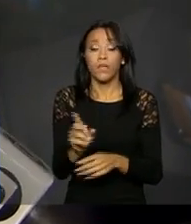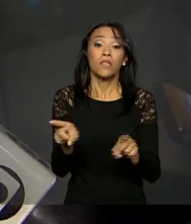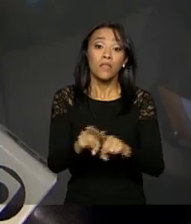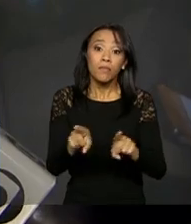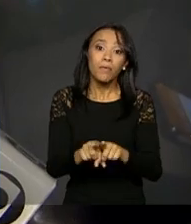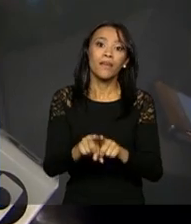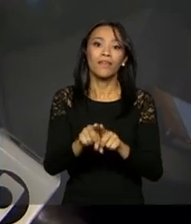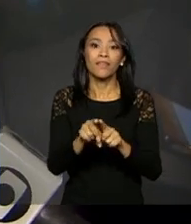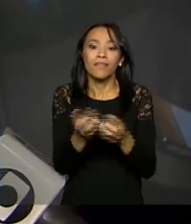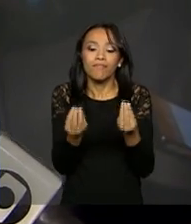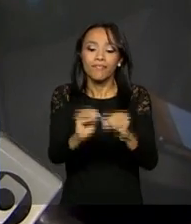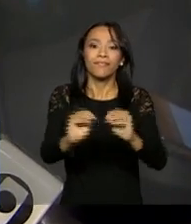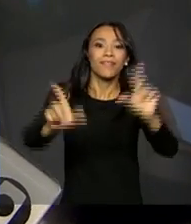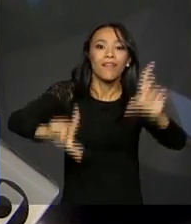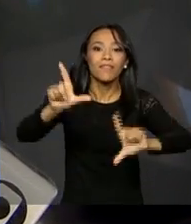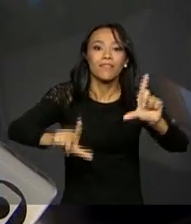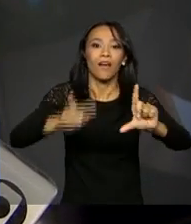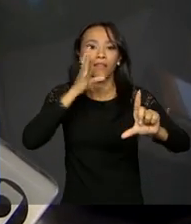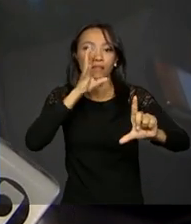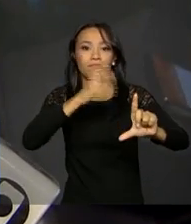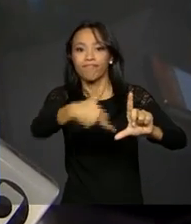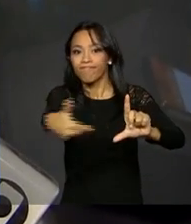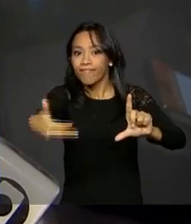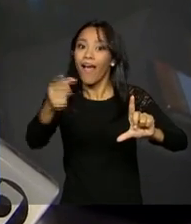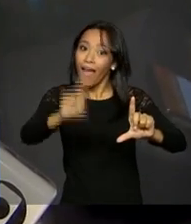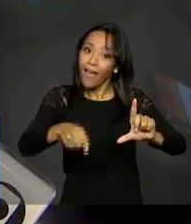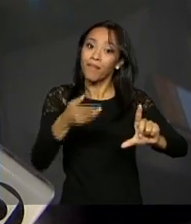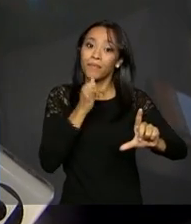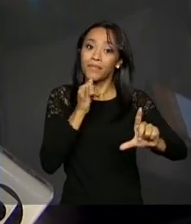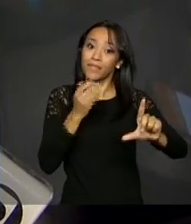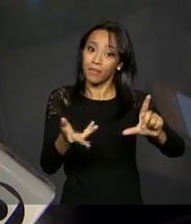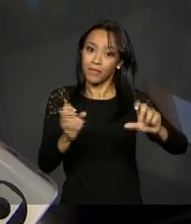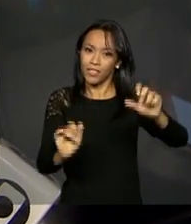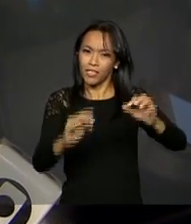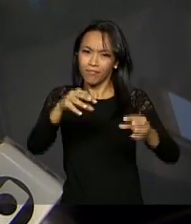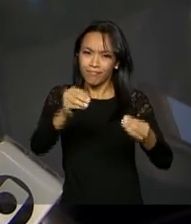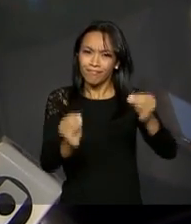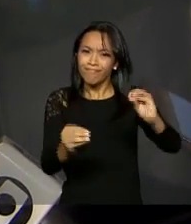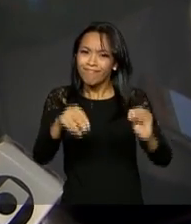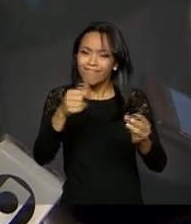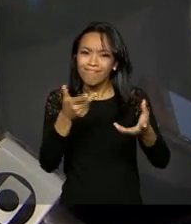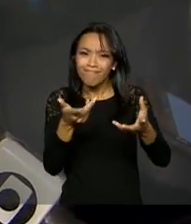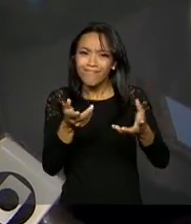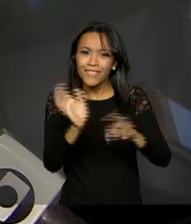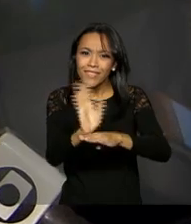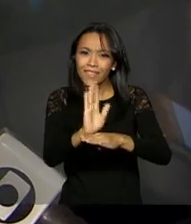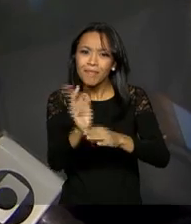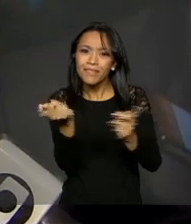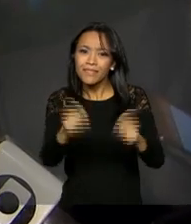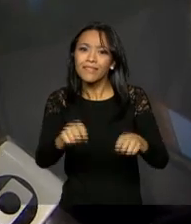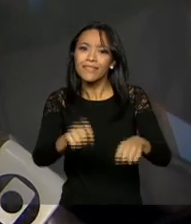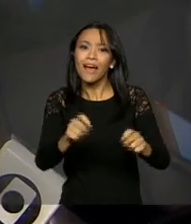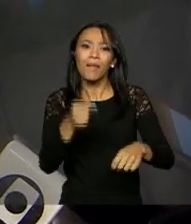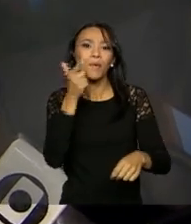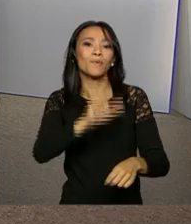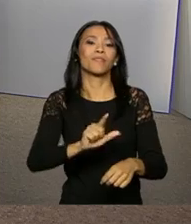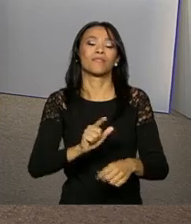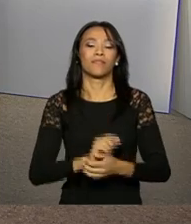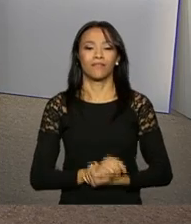para televisão e outras áreas, como é o caso aí do cinema de animação, que tem possibilidade de ocupar outras